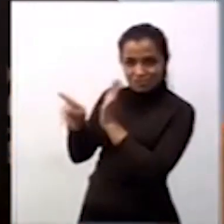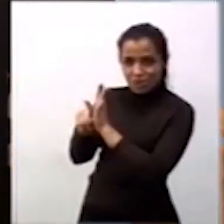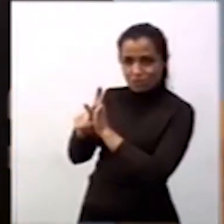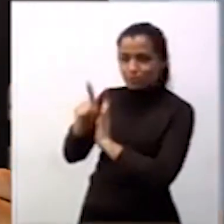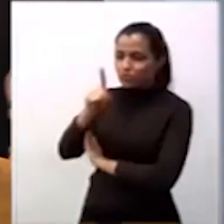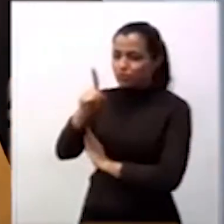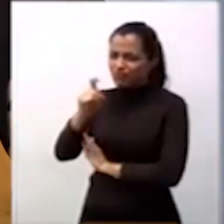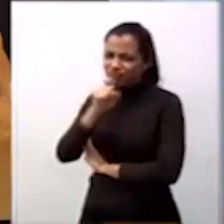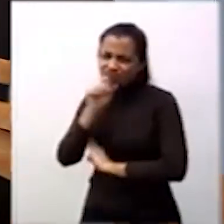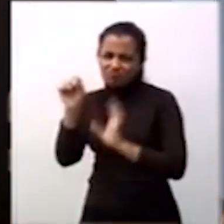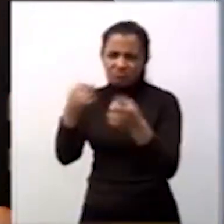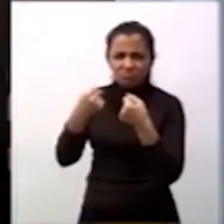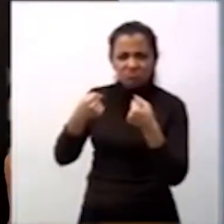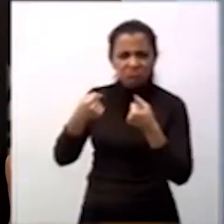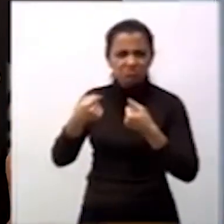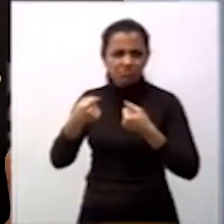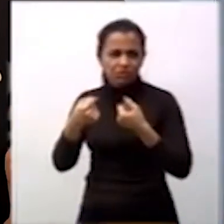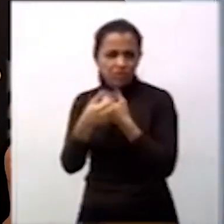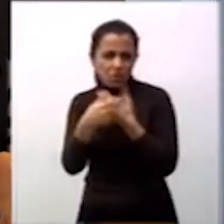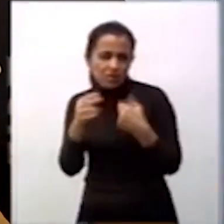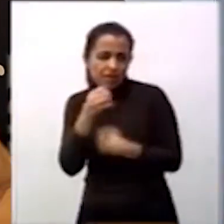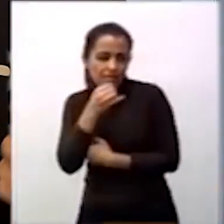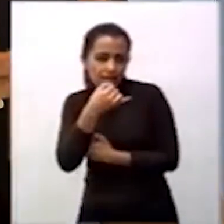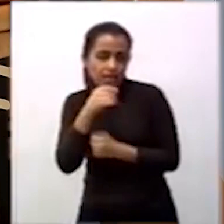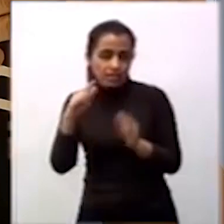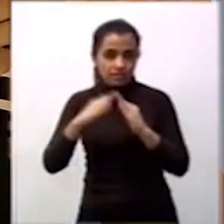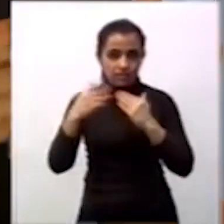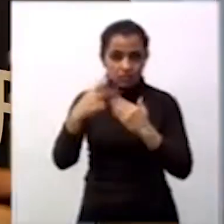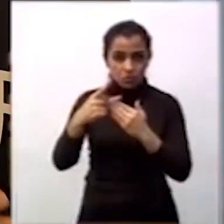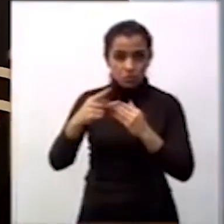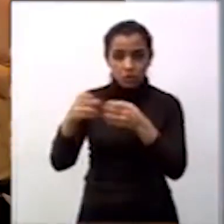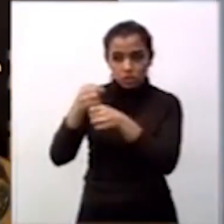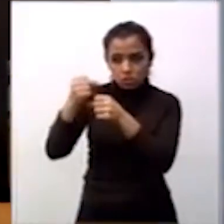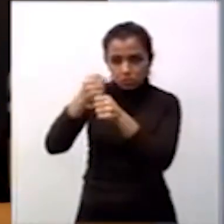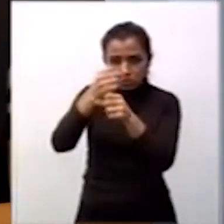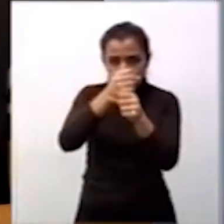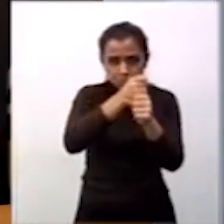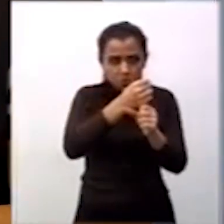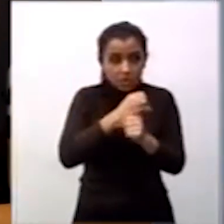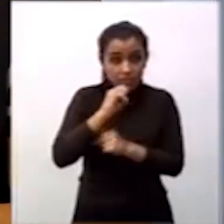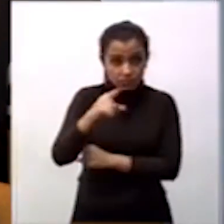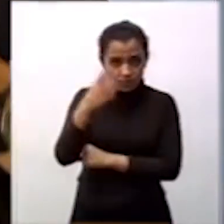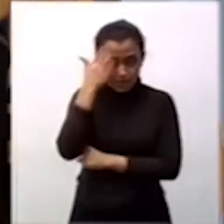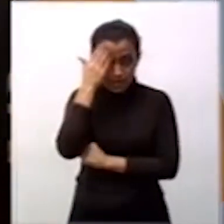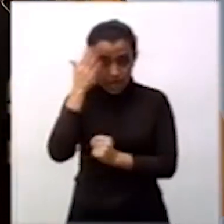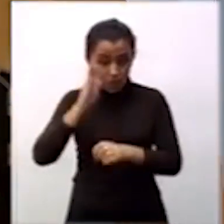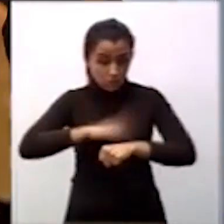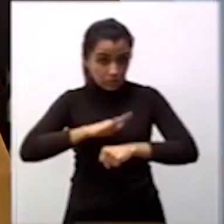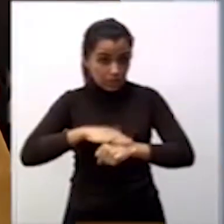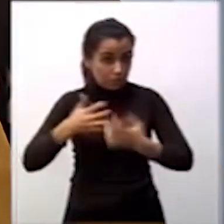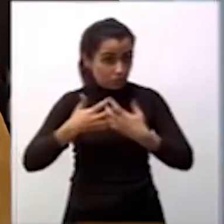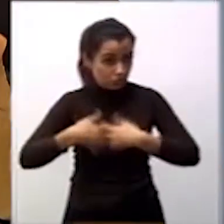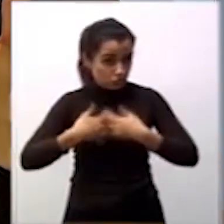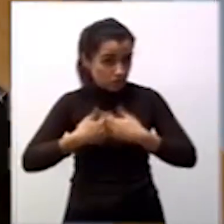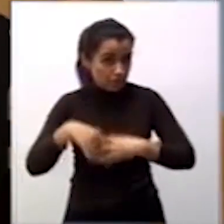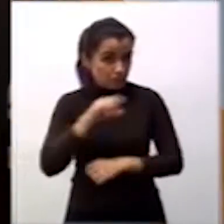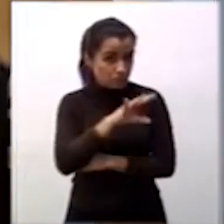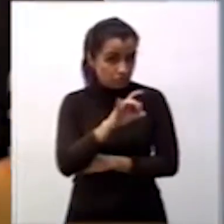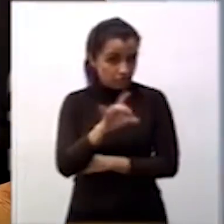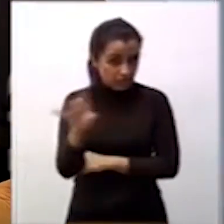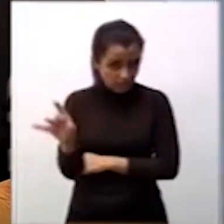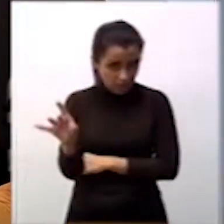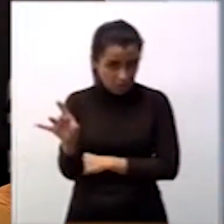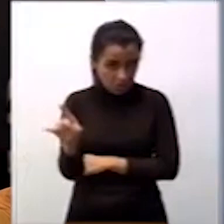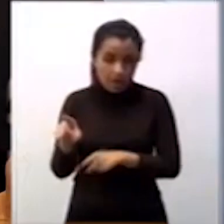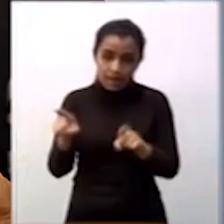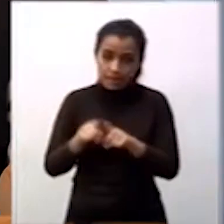todas as potências dos aparelhos da casa. Se você sabe o tempo de funcionamento de cada um, com a potência do aparelho e o tempo